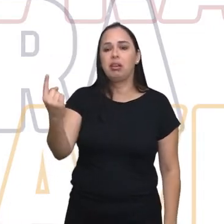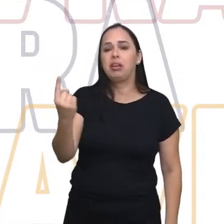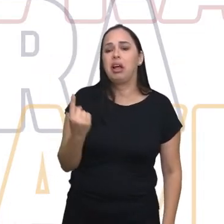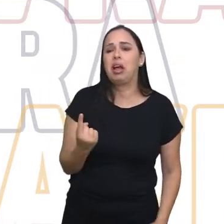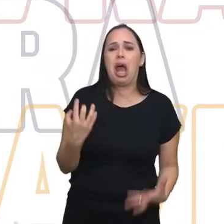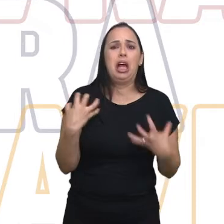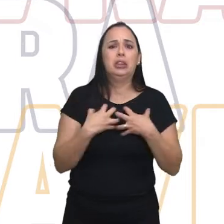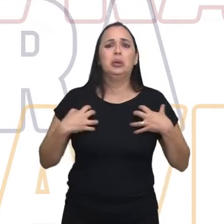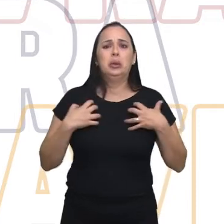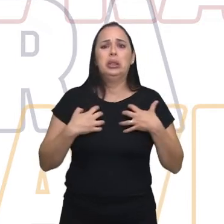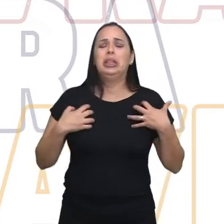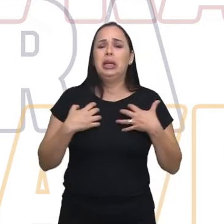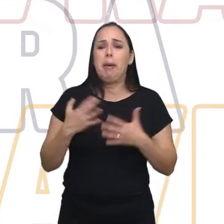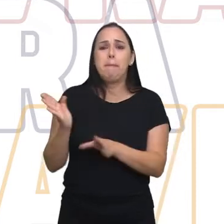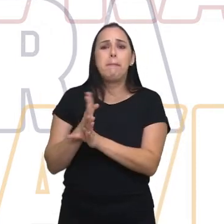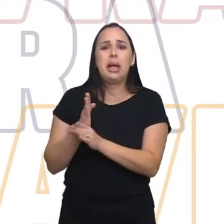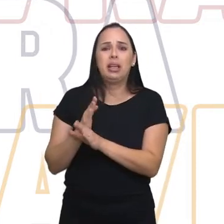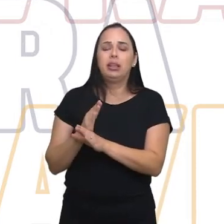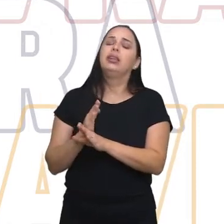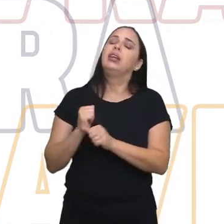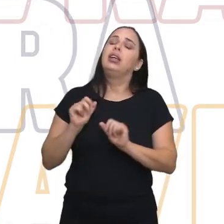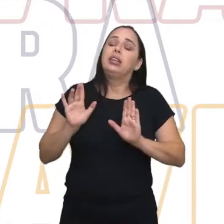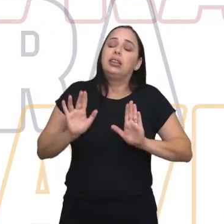para a gente no desespero.